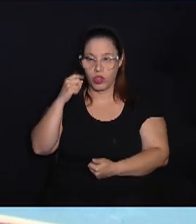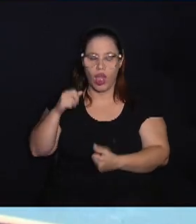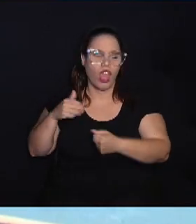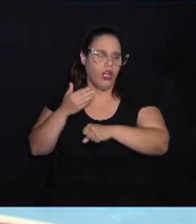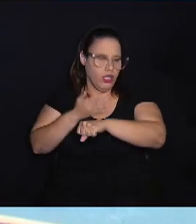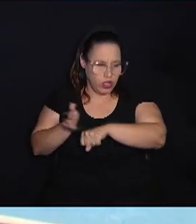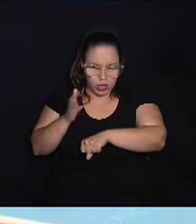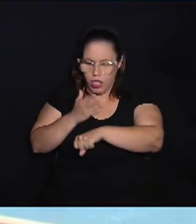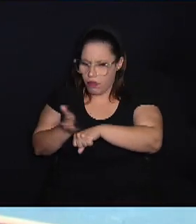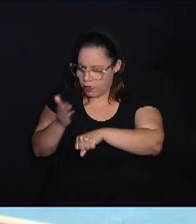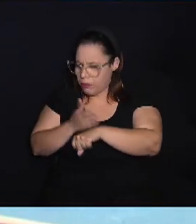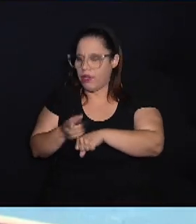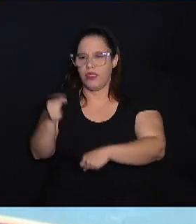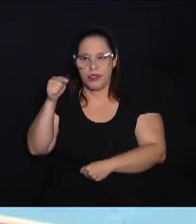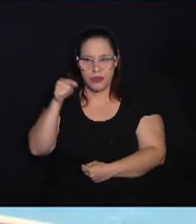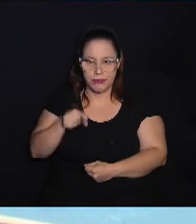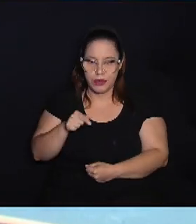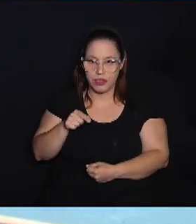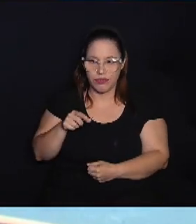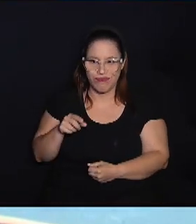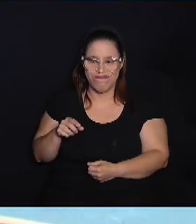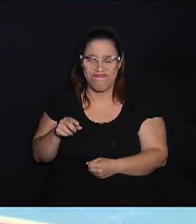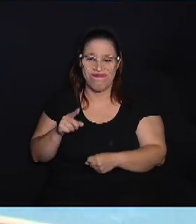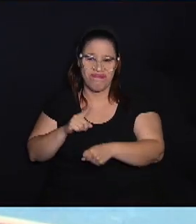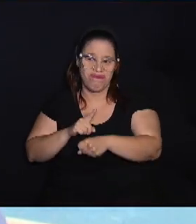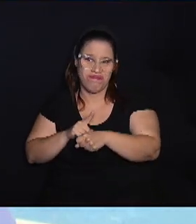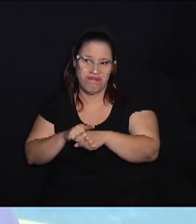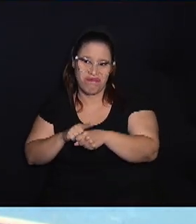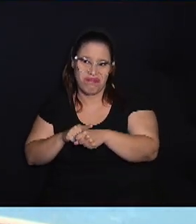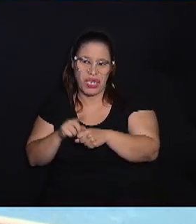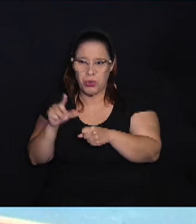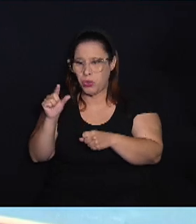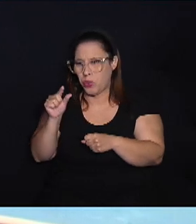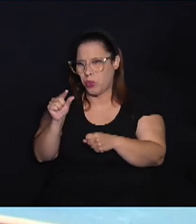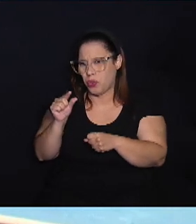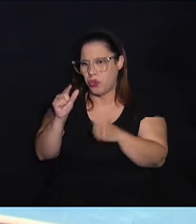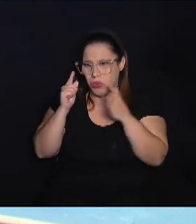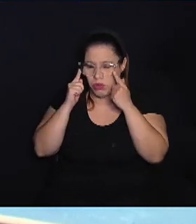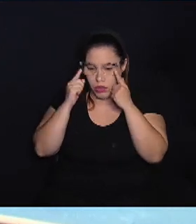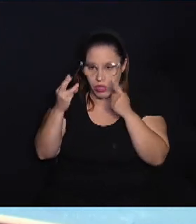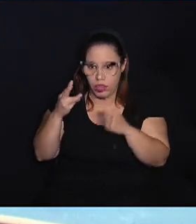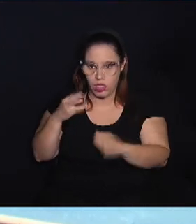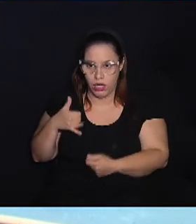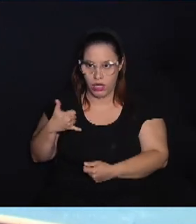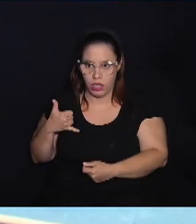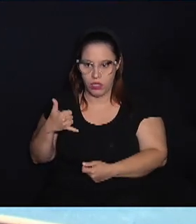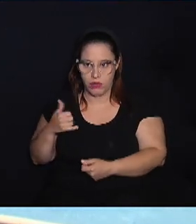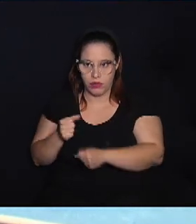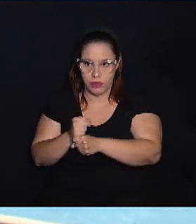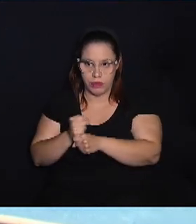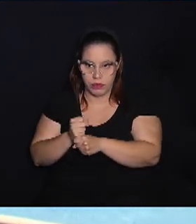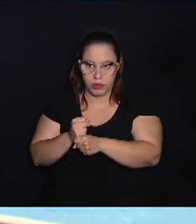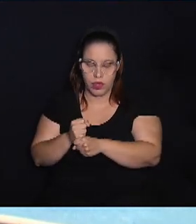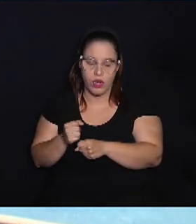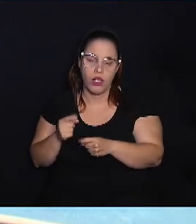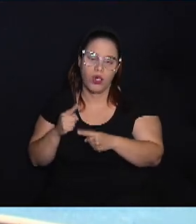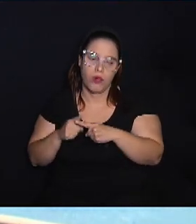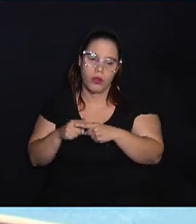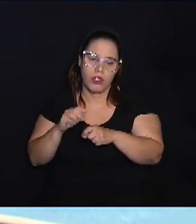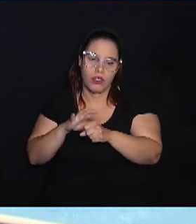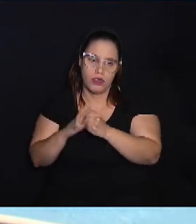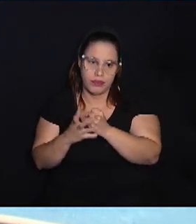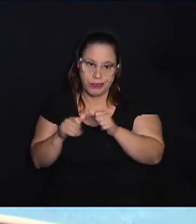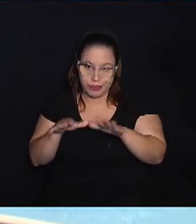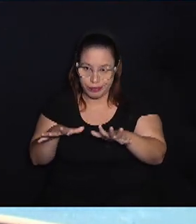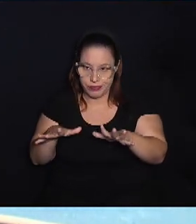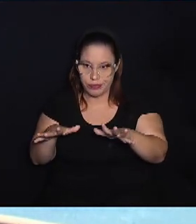para esse próximo, e a gente teve um período curto de 3 anos, que foi um ciclo épico por conta da pandemia. E